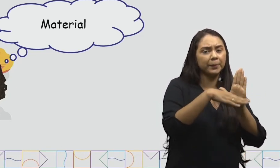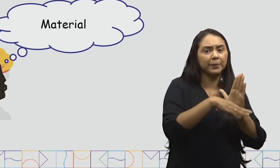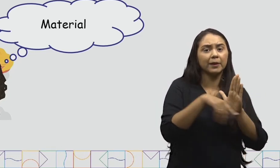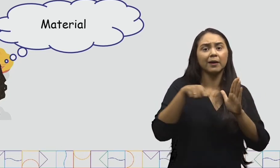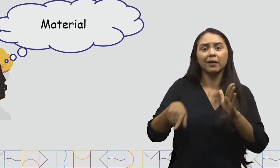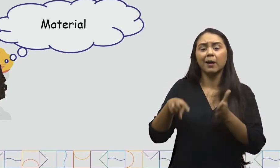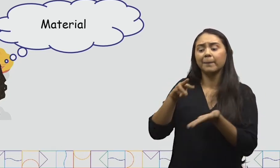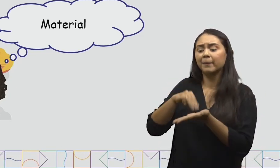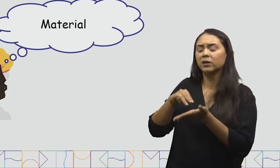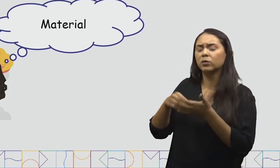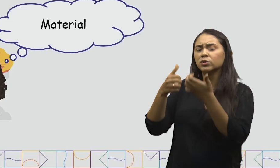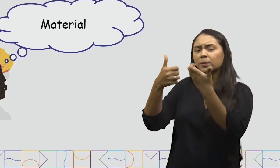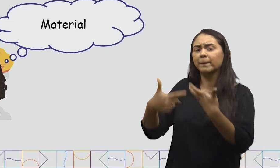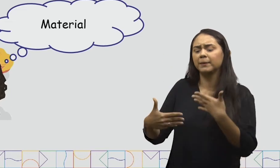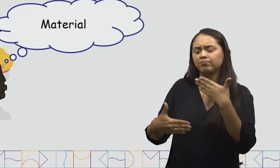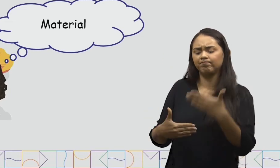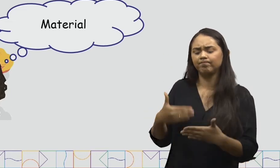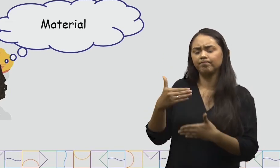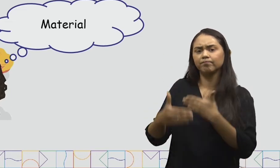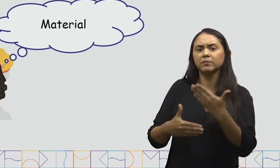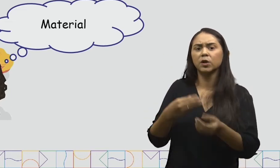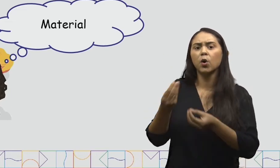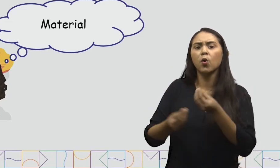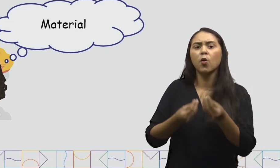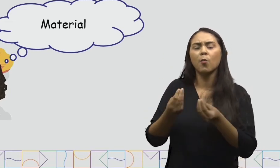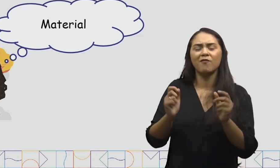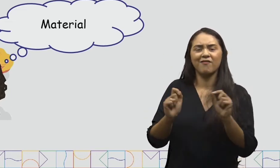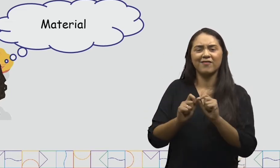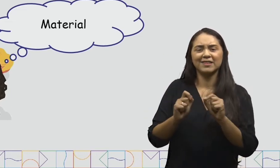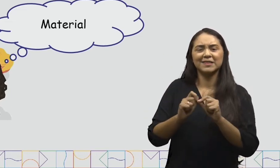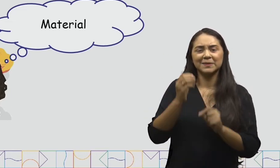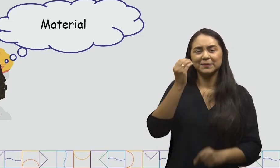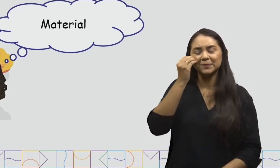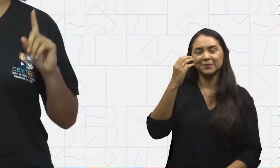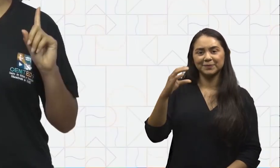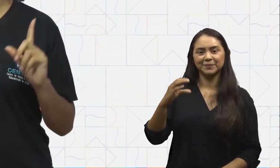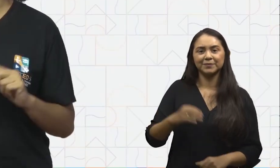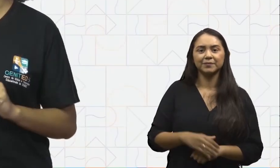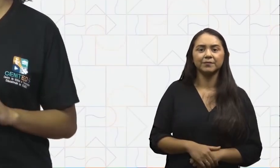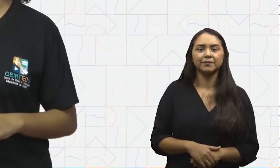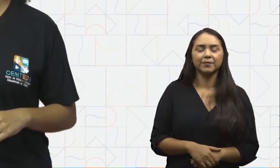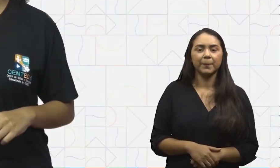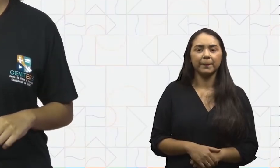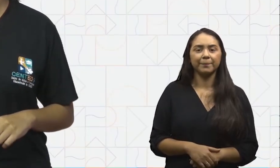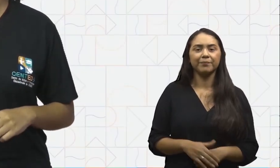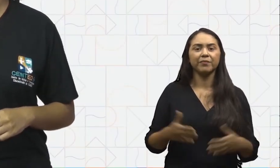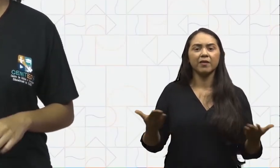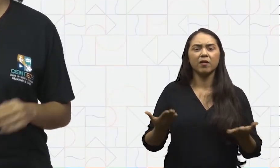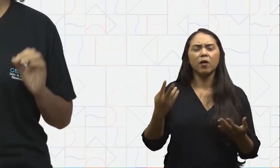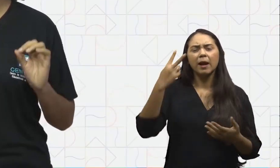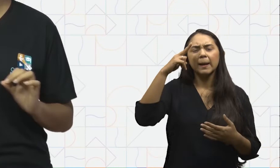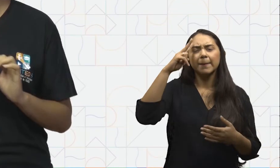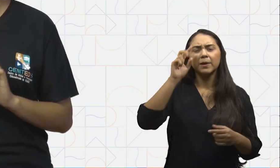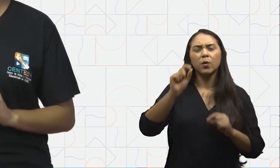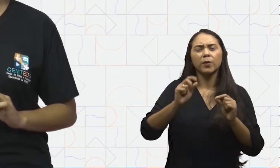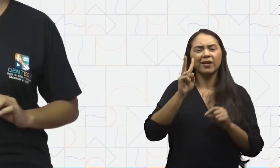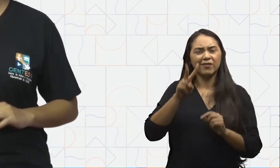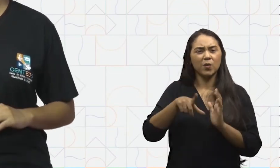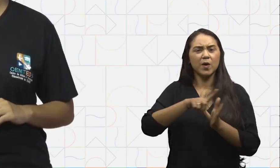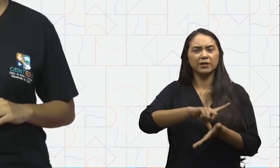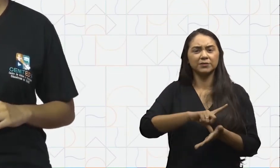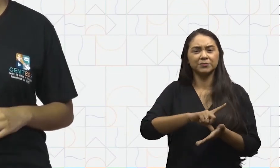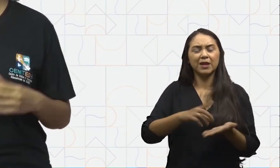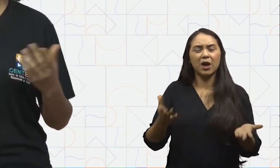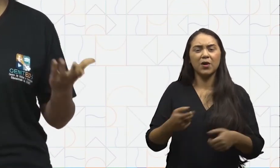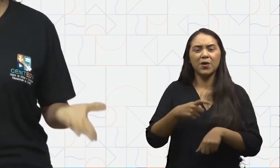método vai explicar o passo a passo de como realizar o experimento. Agora, vamos lembrar um pouco o que vimos